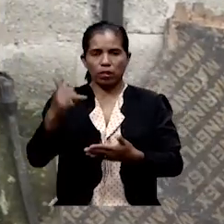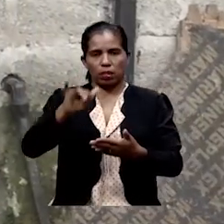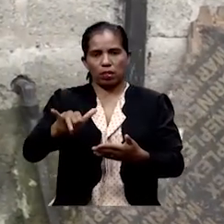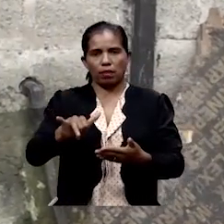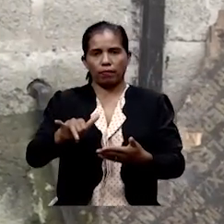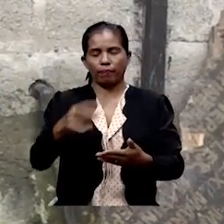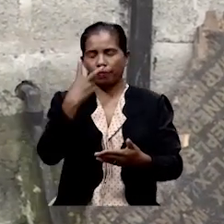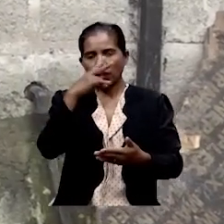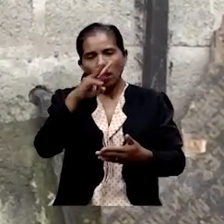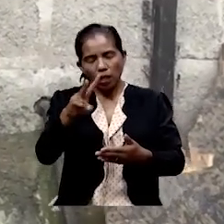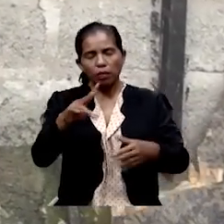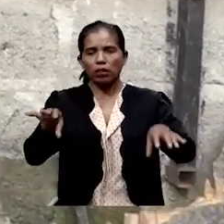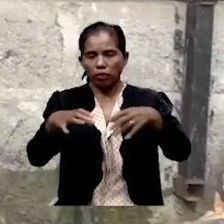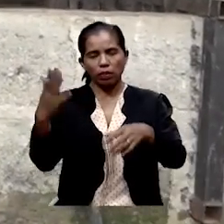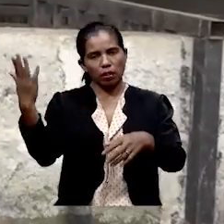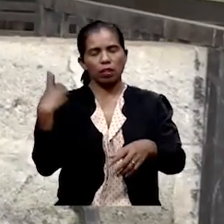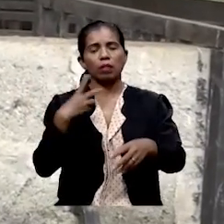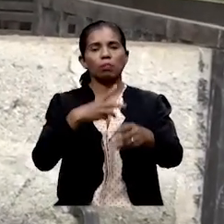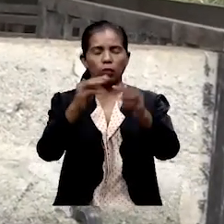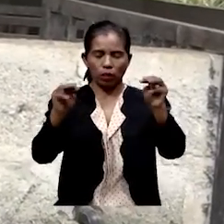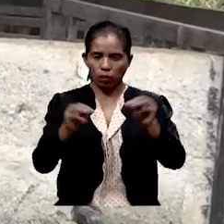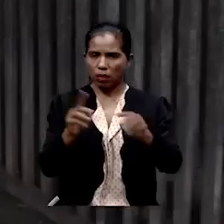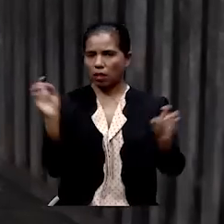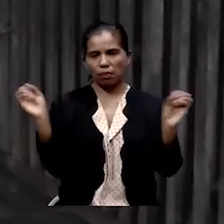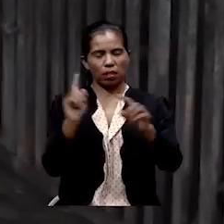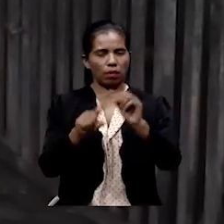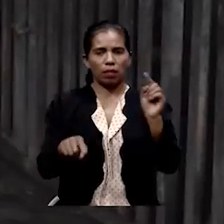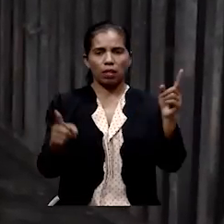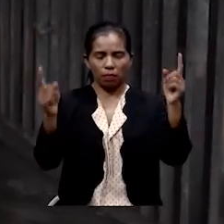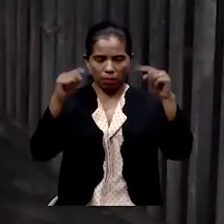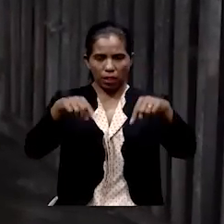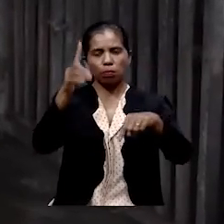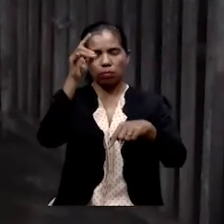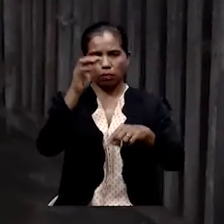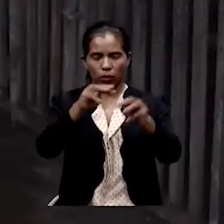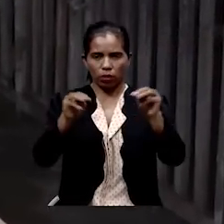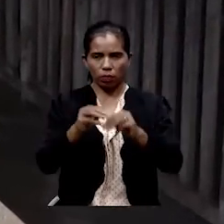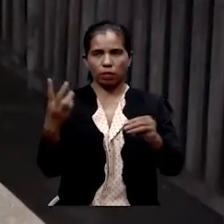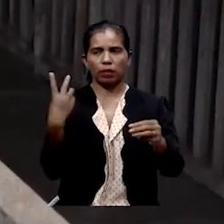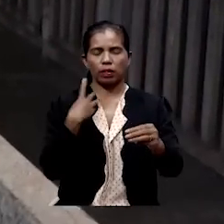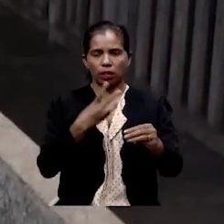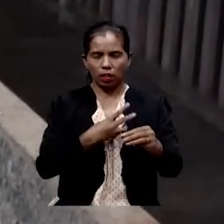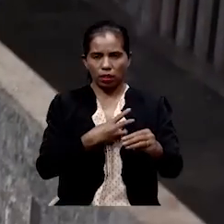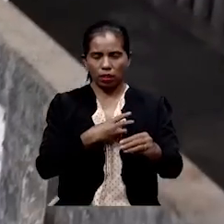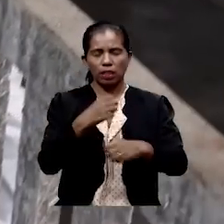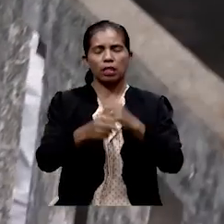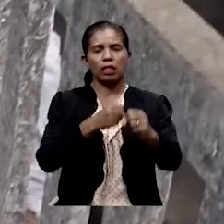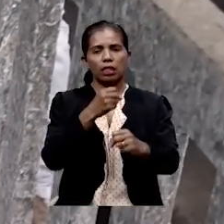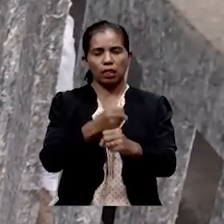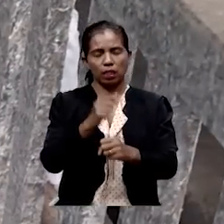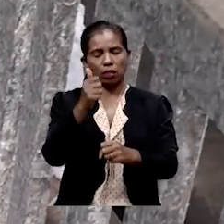ba servisu ihe sernia rain. La presidio hoto tu mai dili. Dili ne etina sanulu tang, ito tu morisi stres nelar, ema mate tam